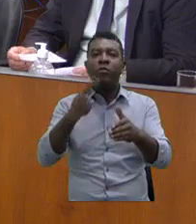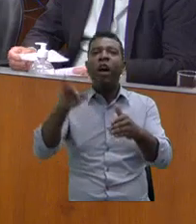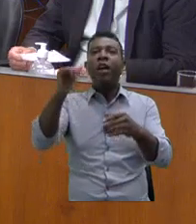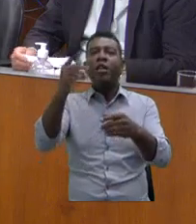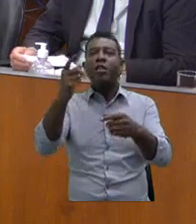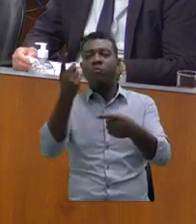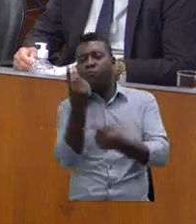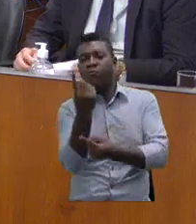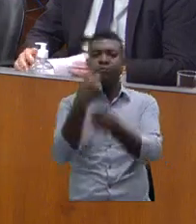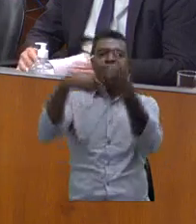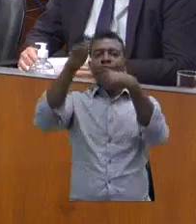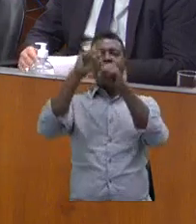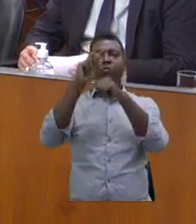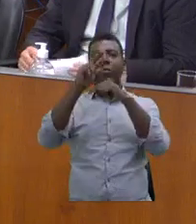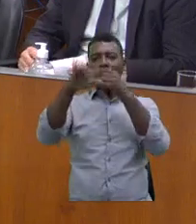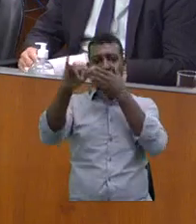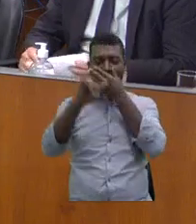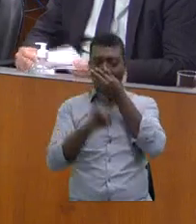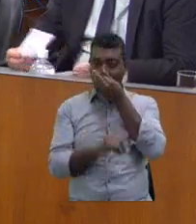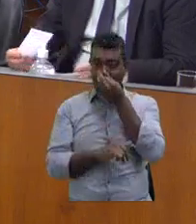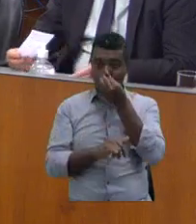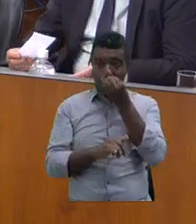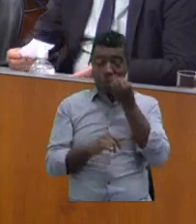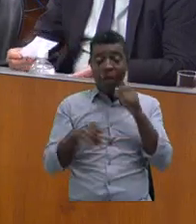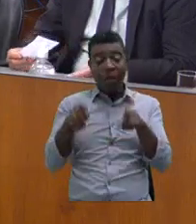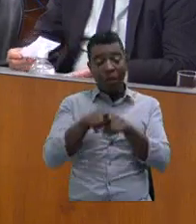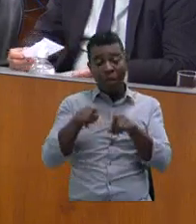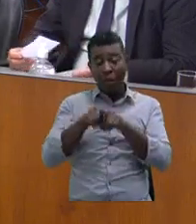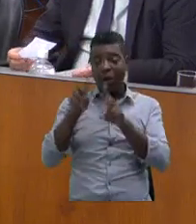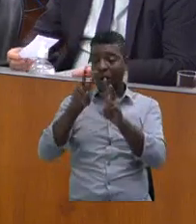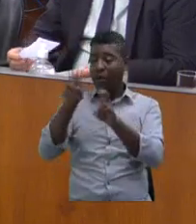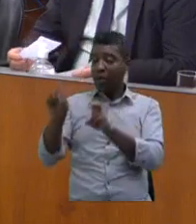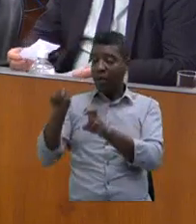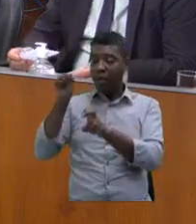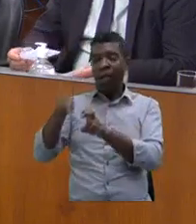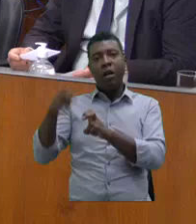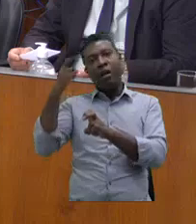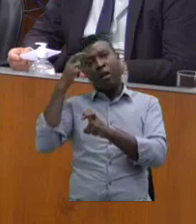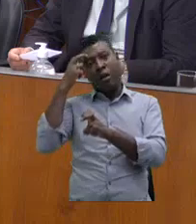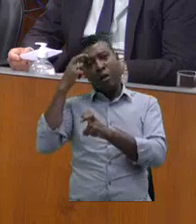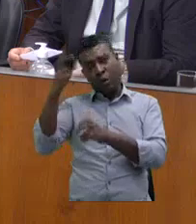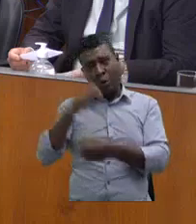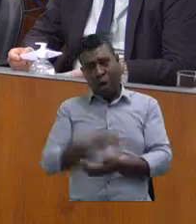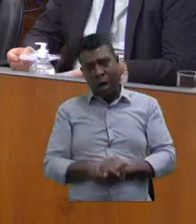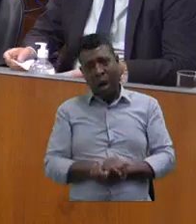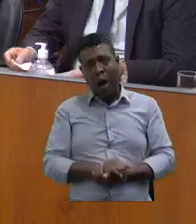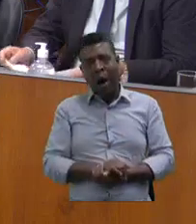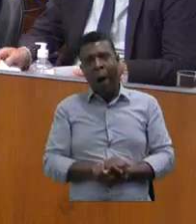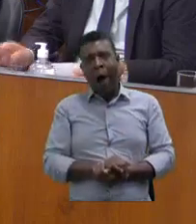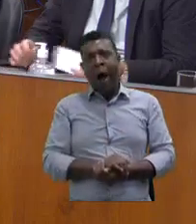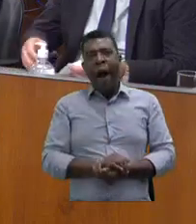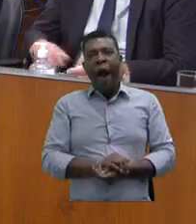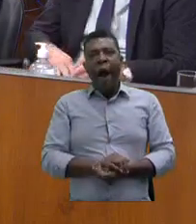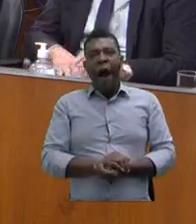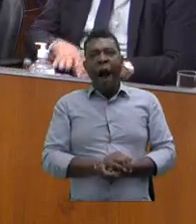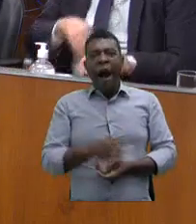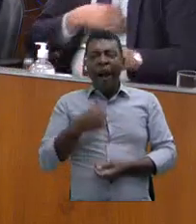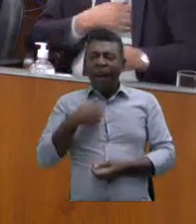e também na questão da cultura. Eu achei interessante,